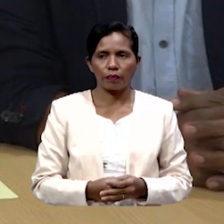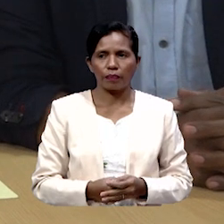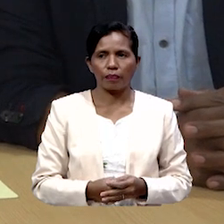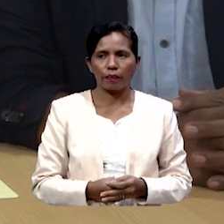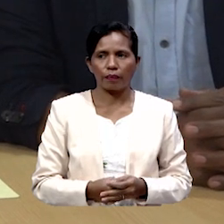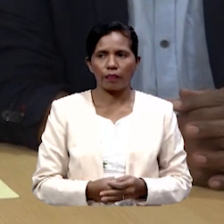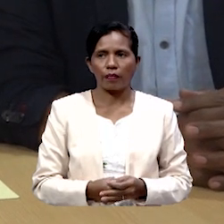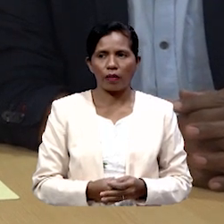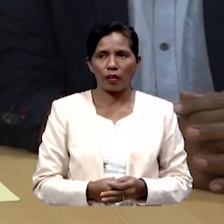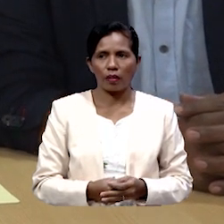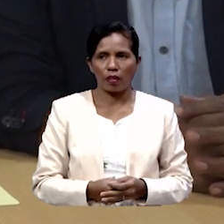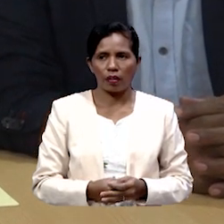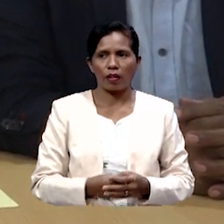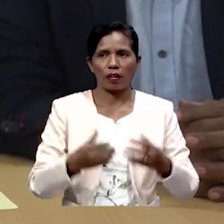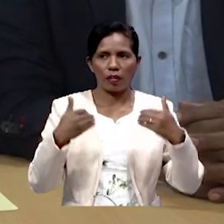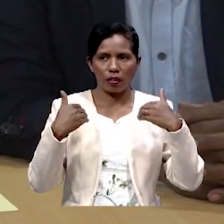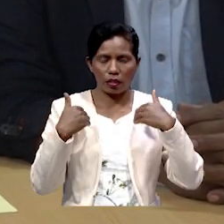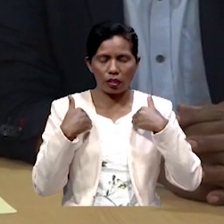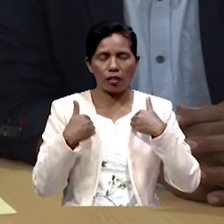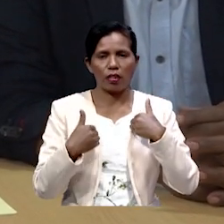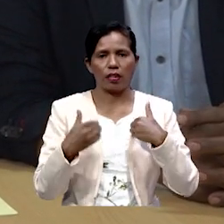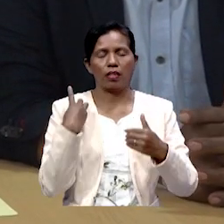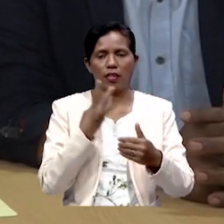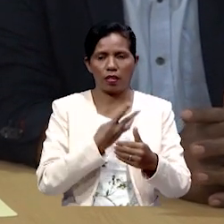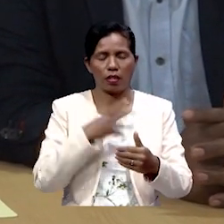Ini ia jaringan bot transnational crime